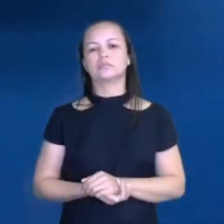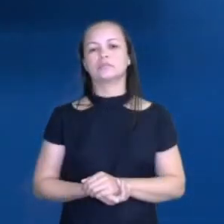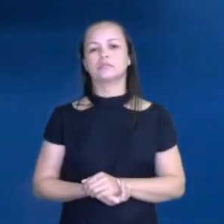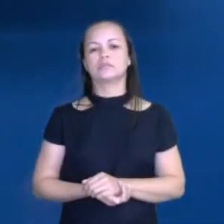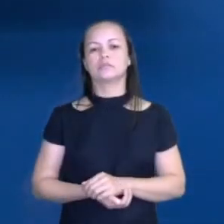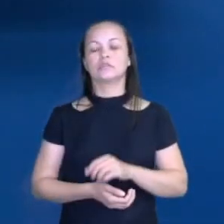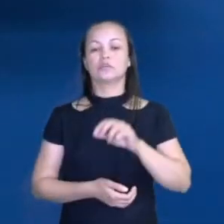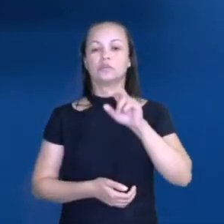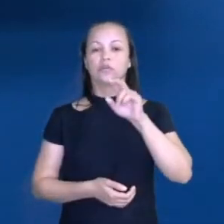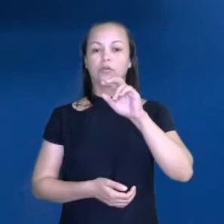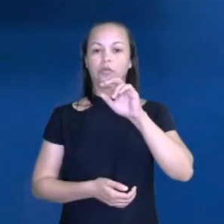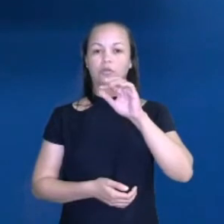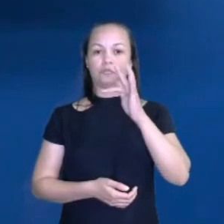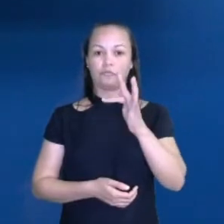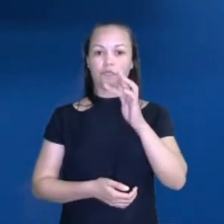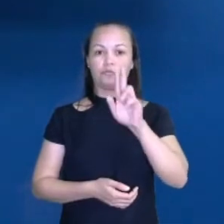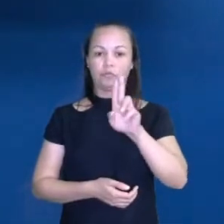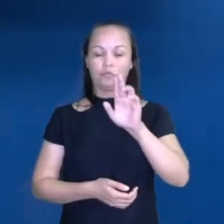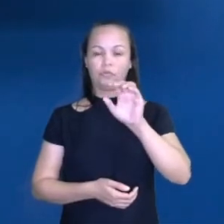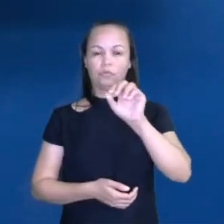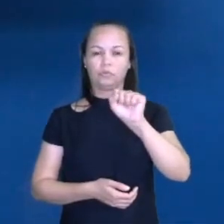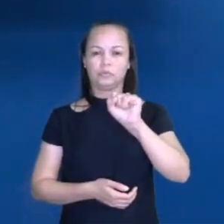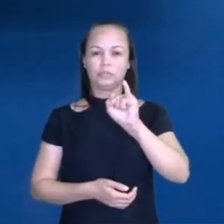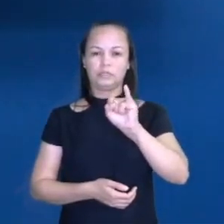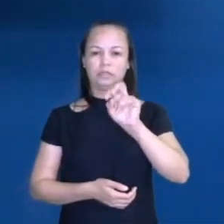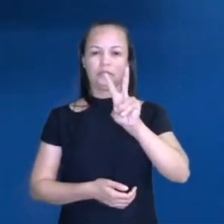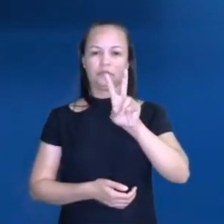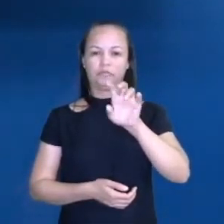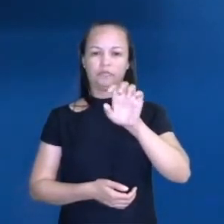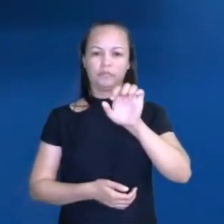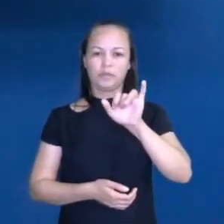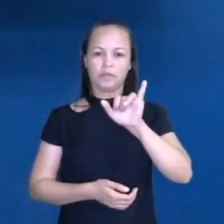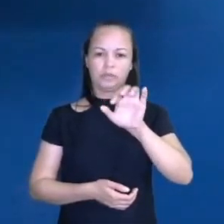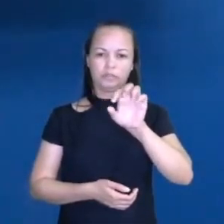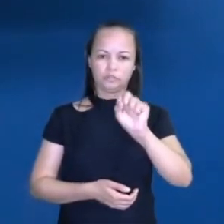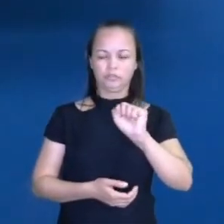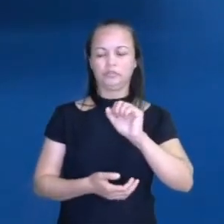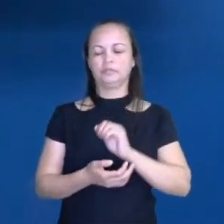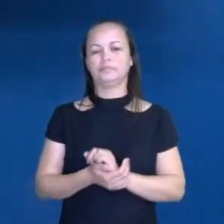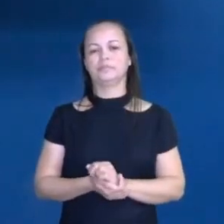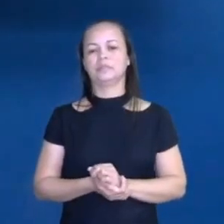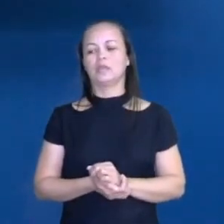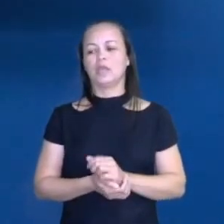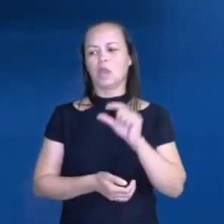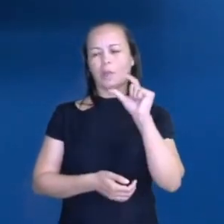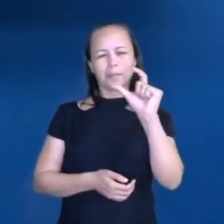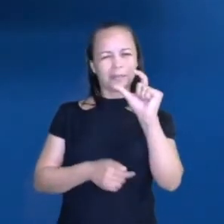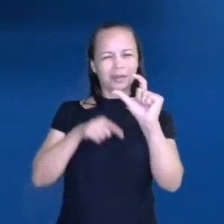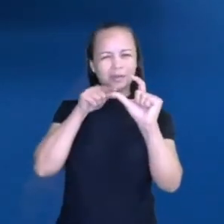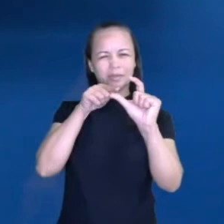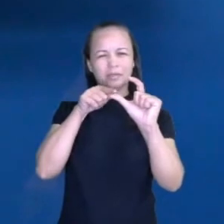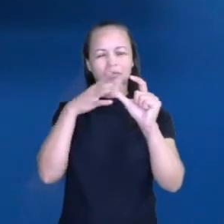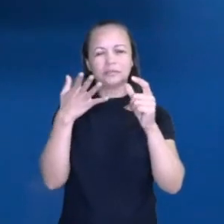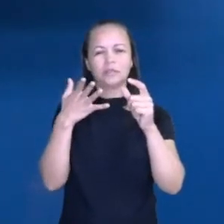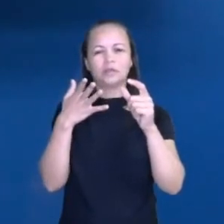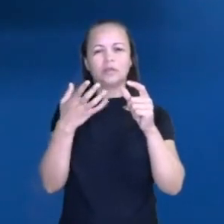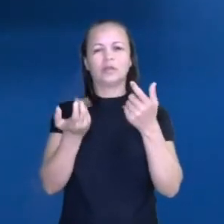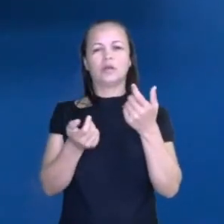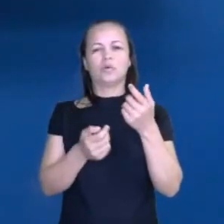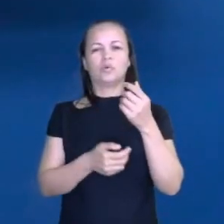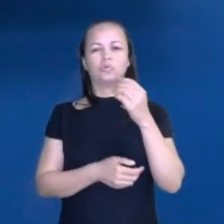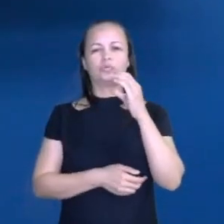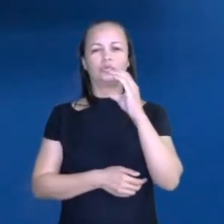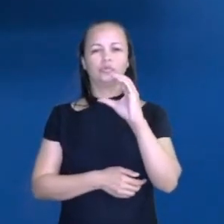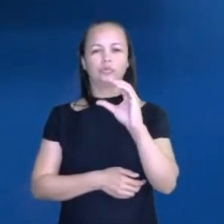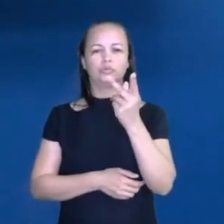tem hoje fusíveis não é um fuzil fusíveis tá essa partezinha aqui ele tem um filamento de chumbo